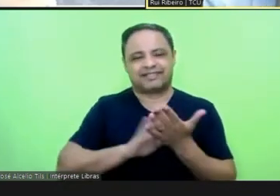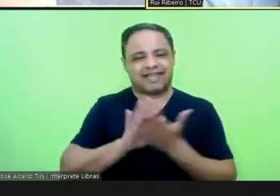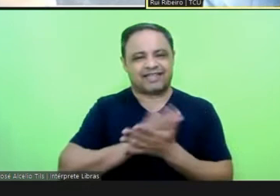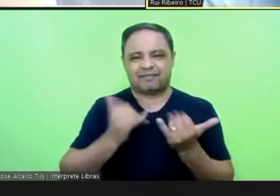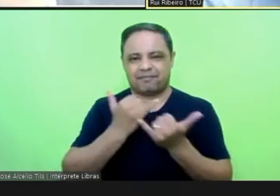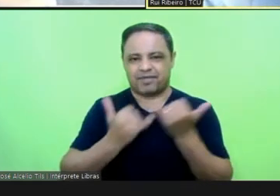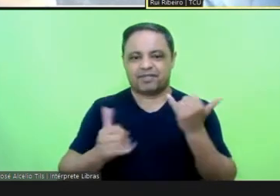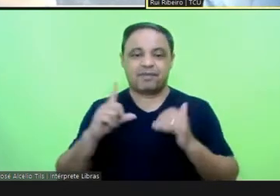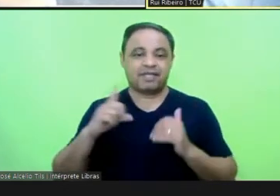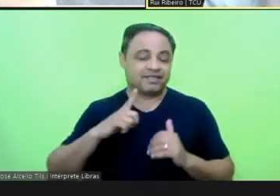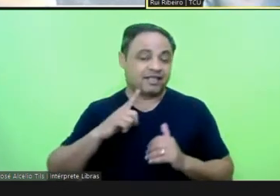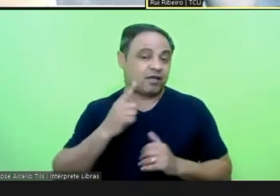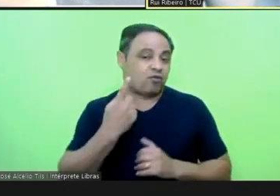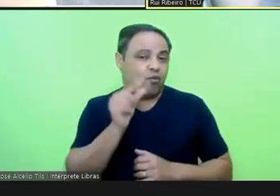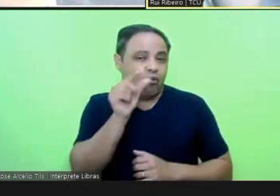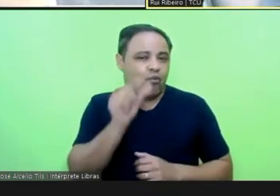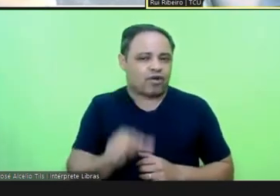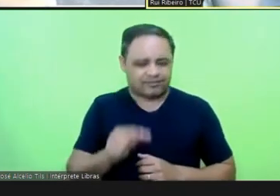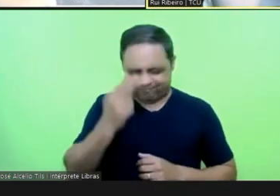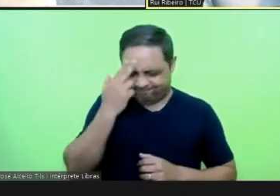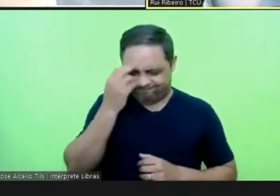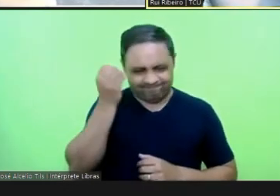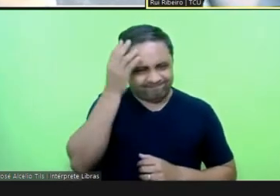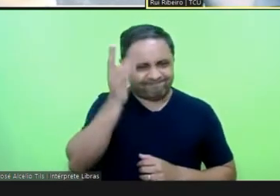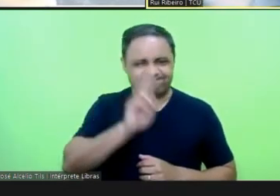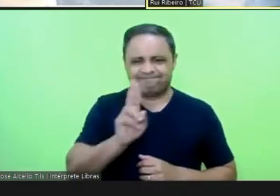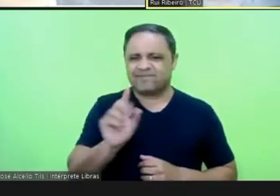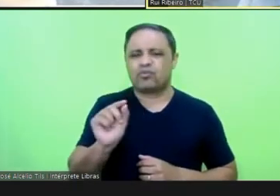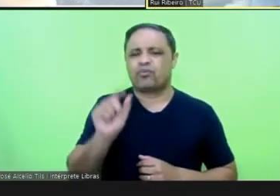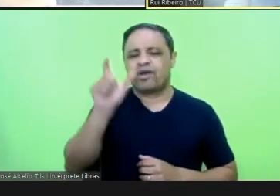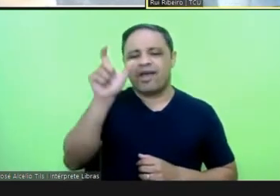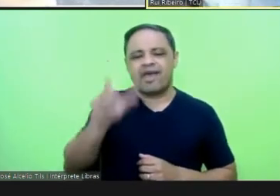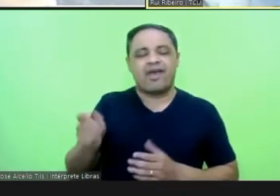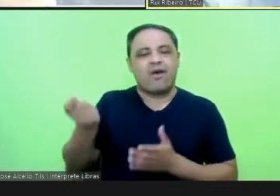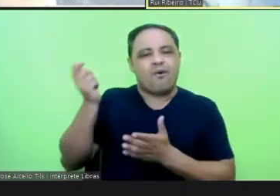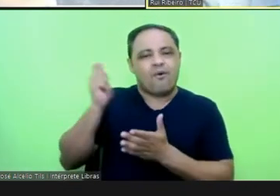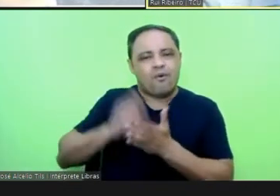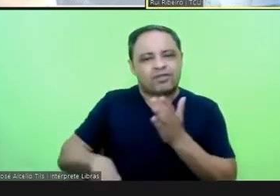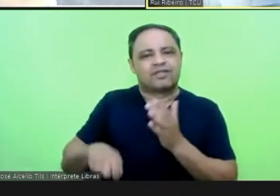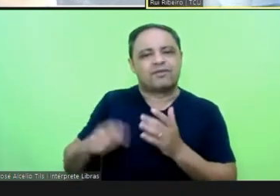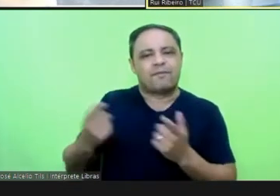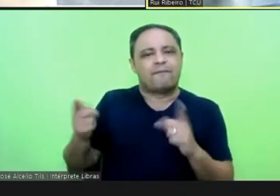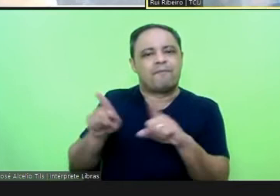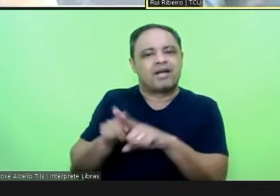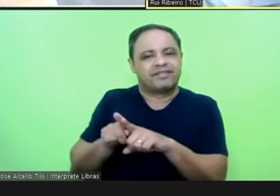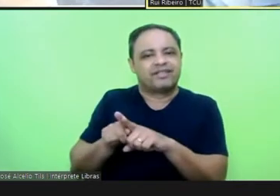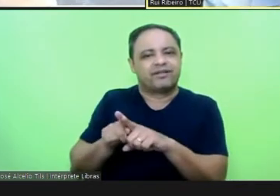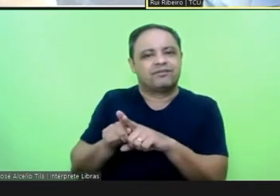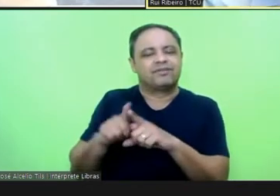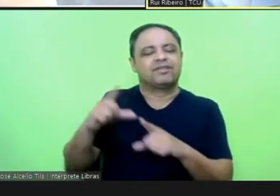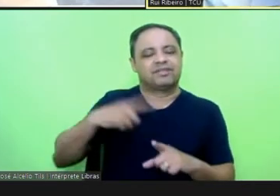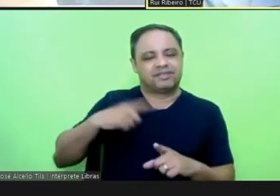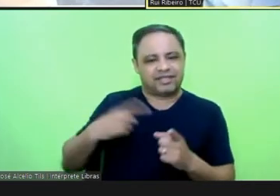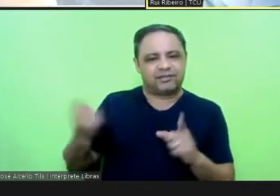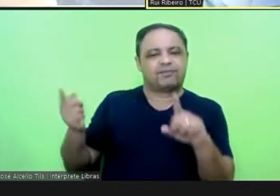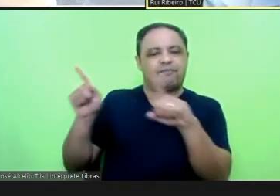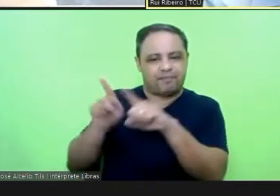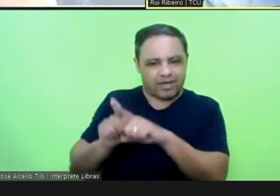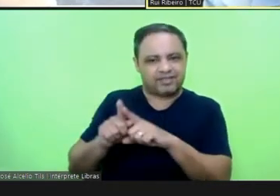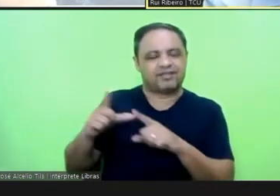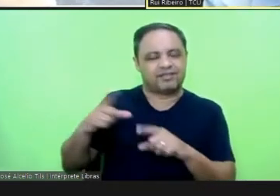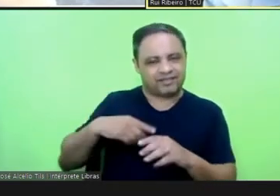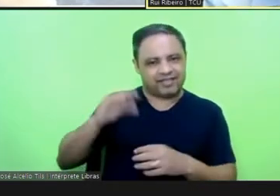uma figura, que eu não lembro o nome agora certinho, que é a figura de uma contratação de um parceiro. Então, tem uma figura de parceria prevista